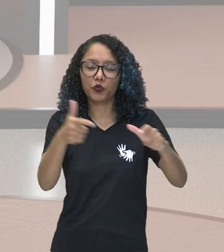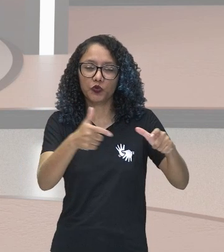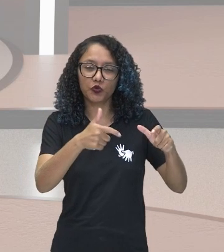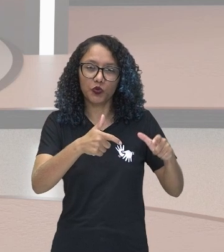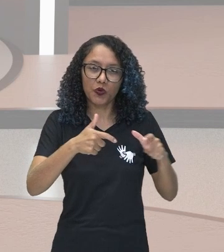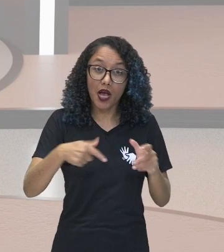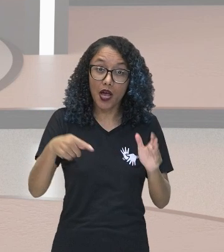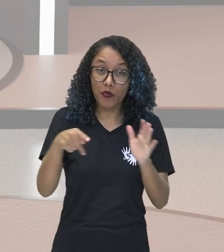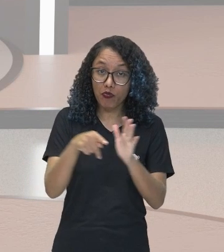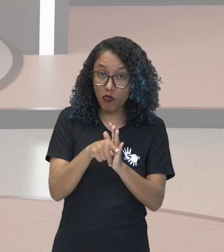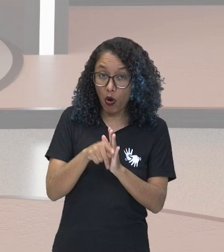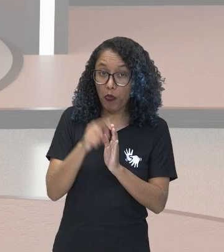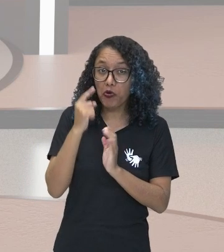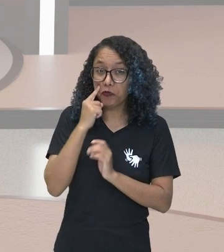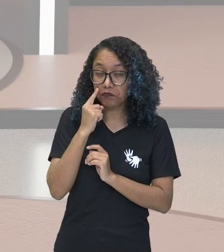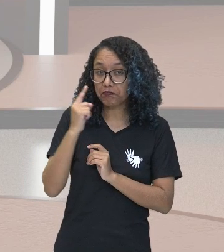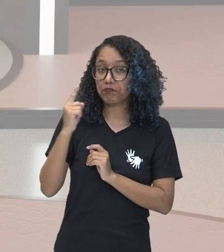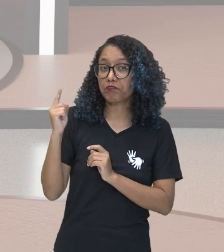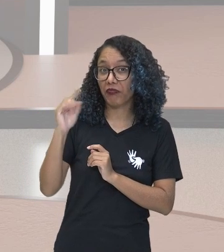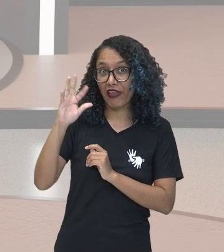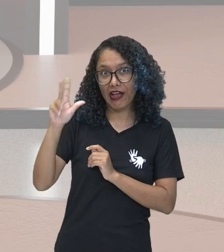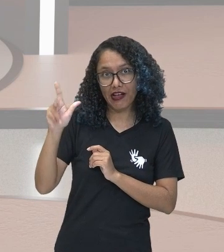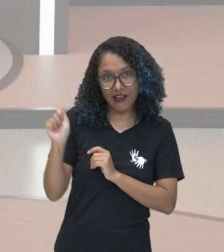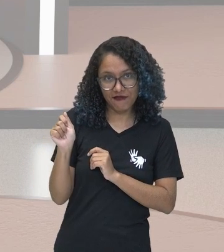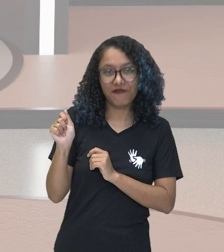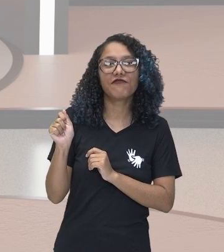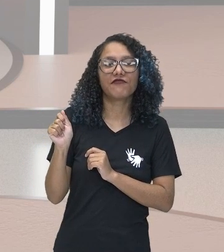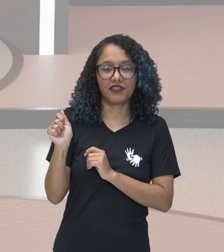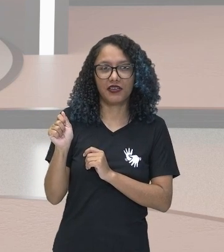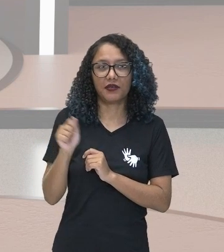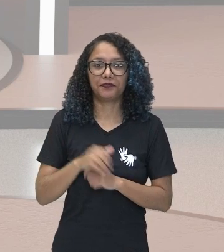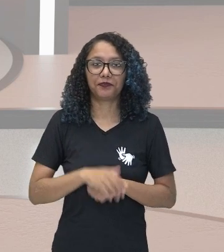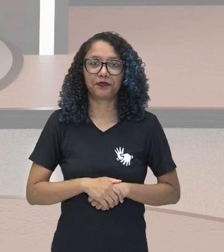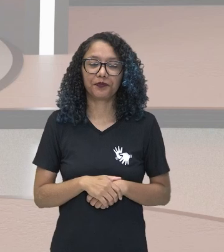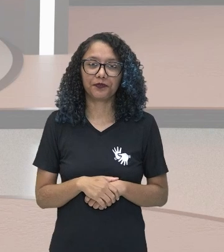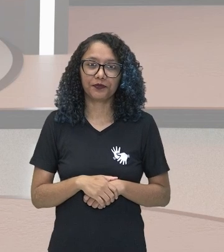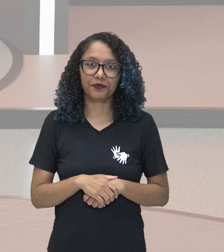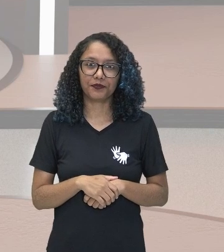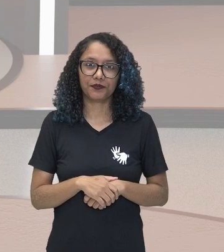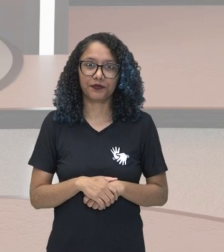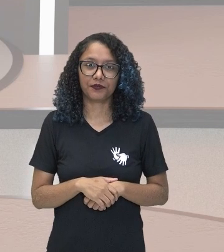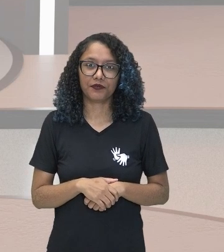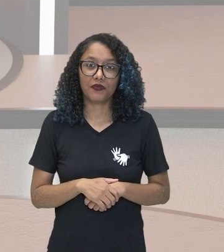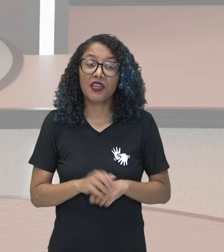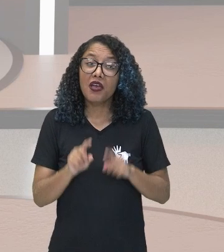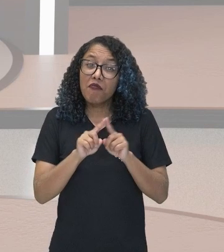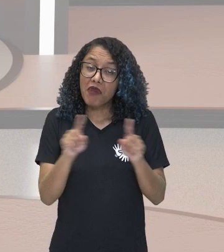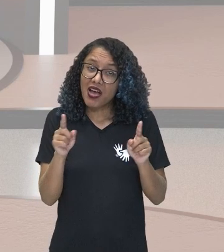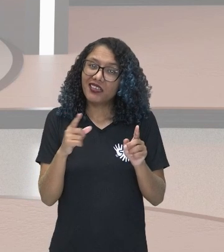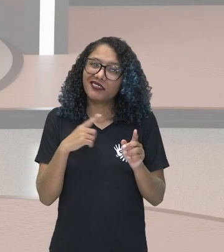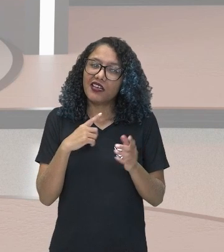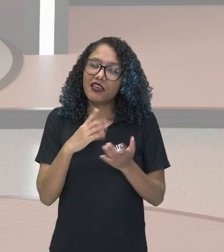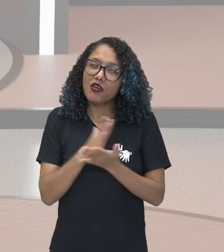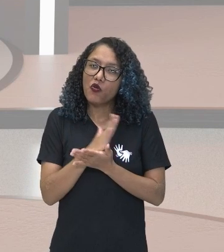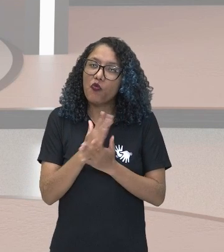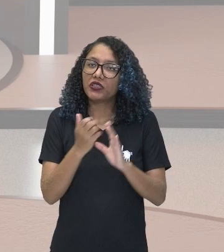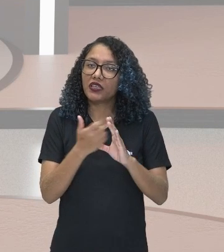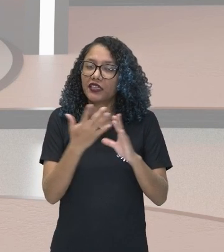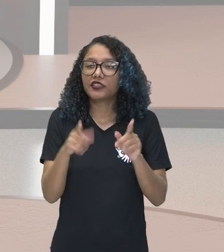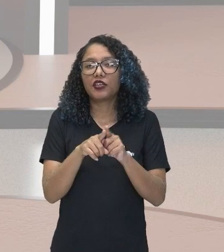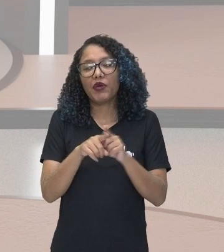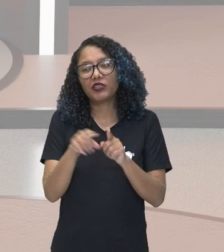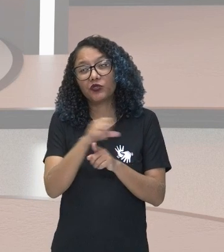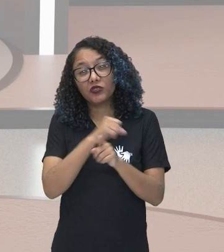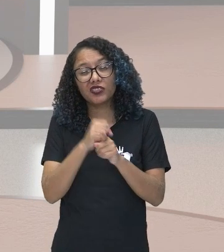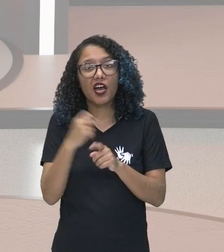esse continente ele apresenta, apesar de algumas características sociais,